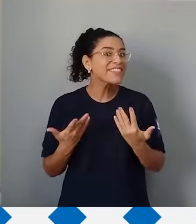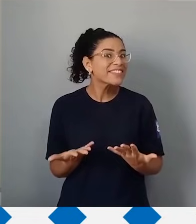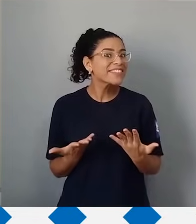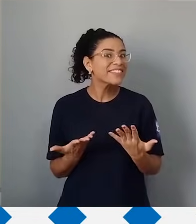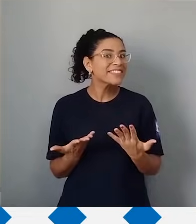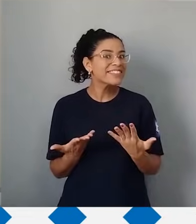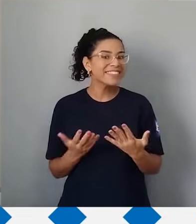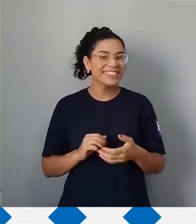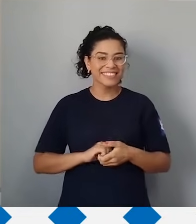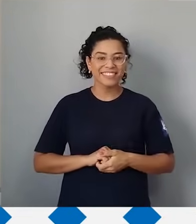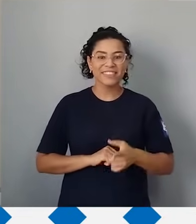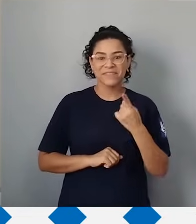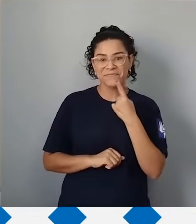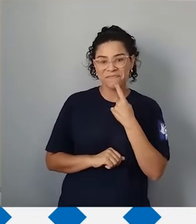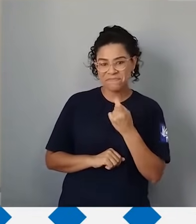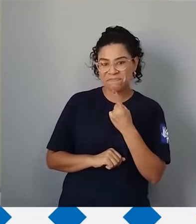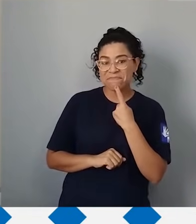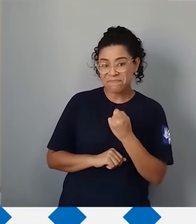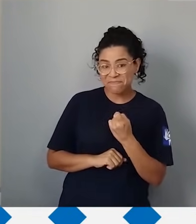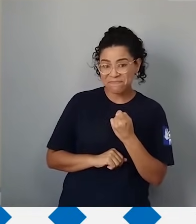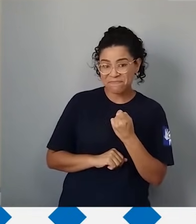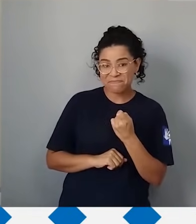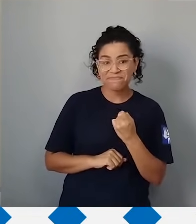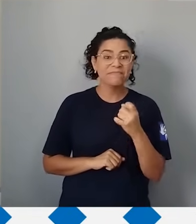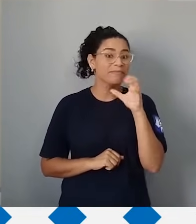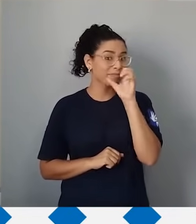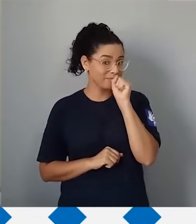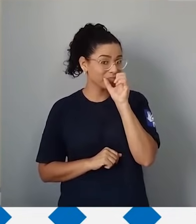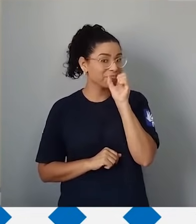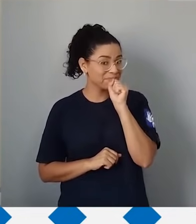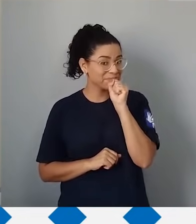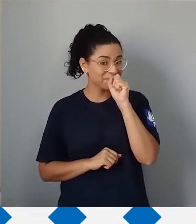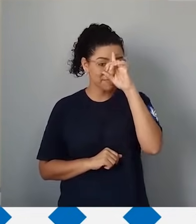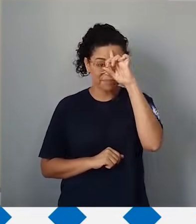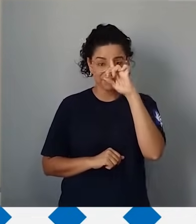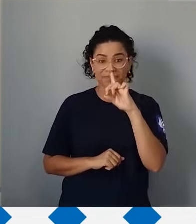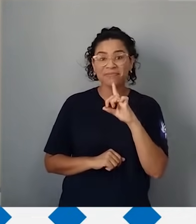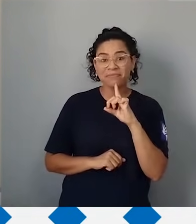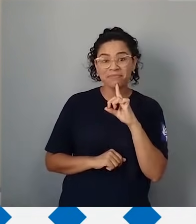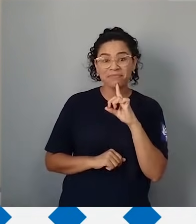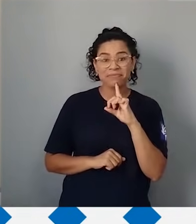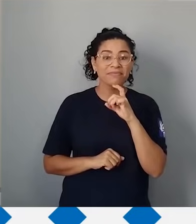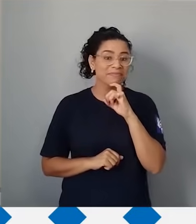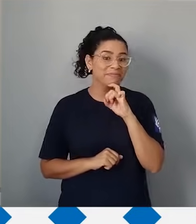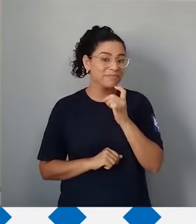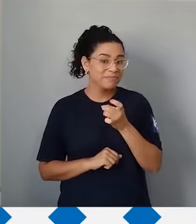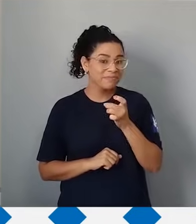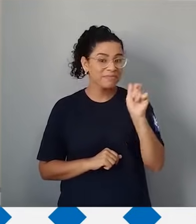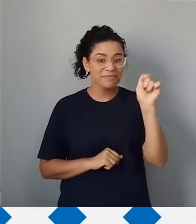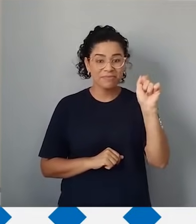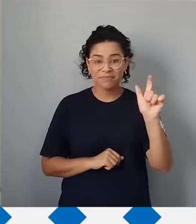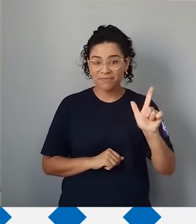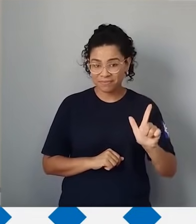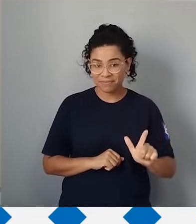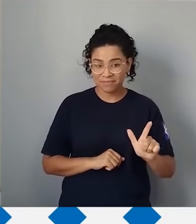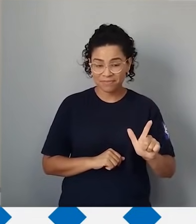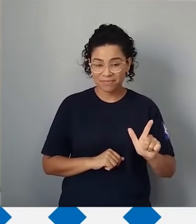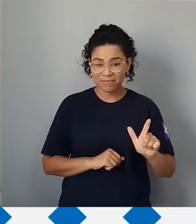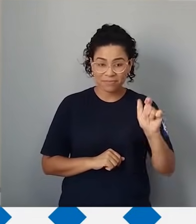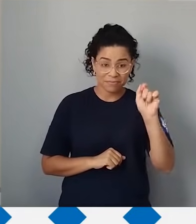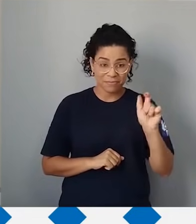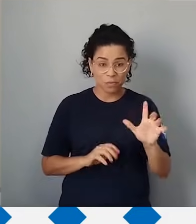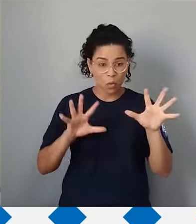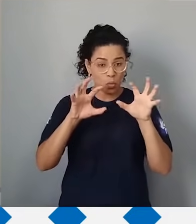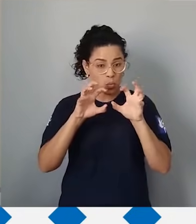arco-íris? Vermelho, laranja, amarelo, verde, azul,